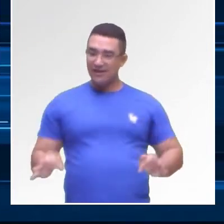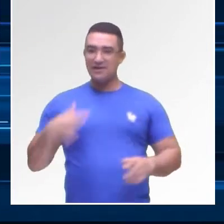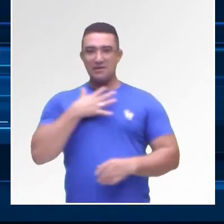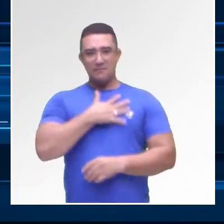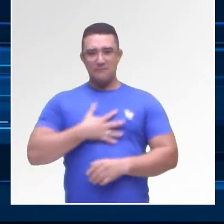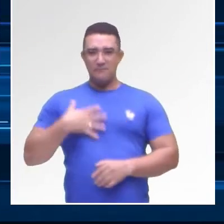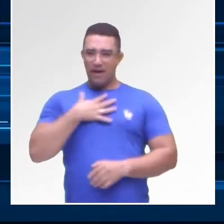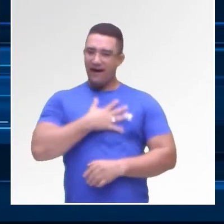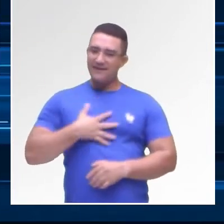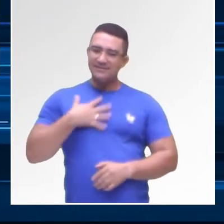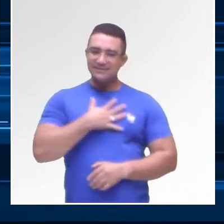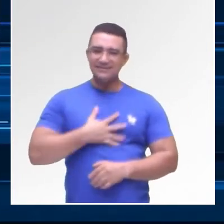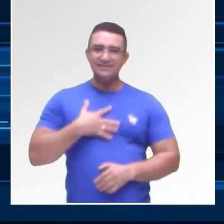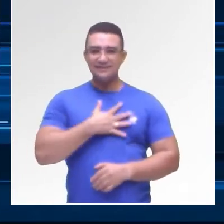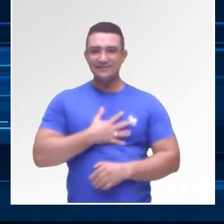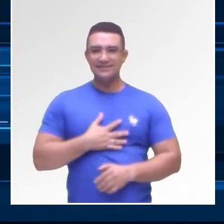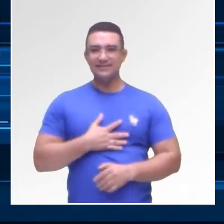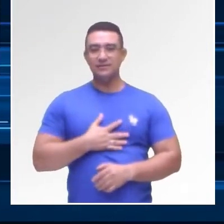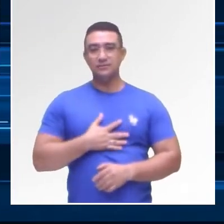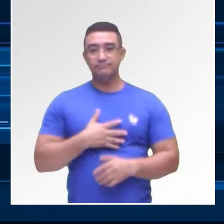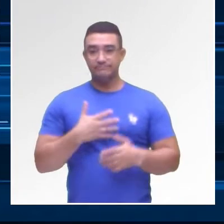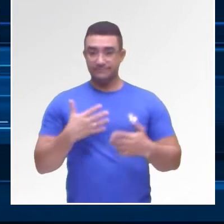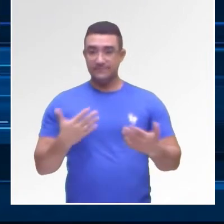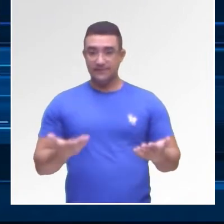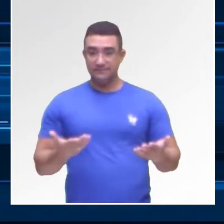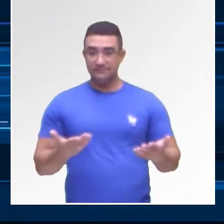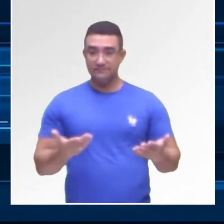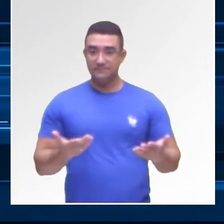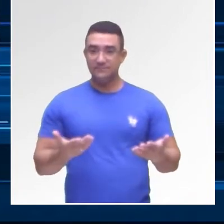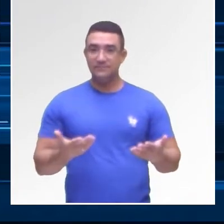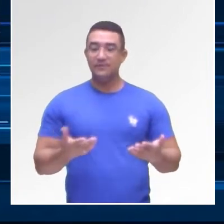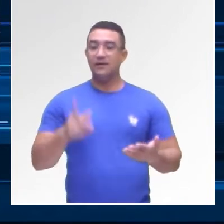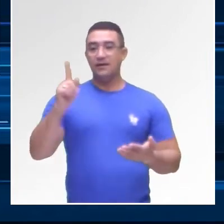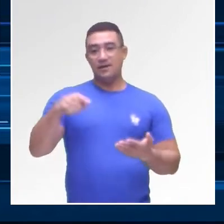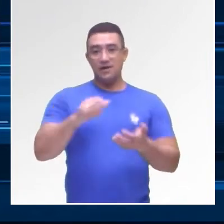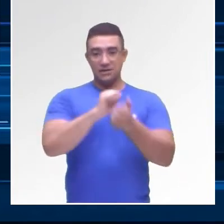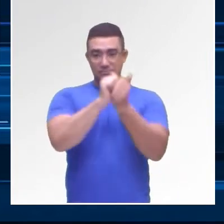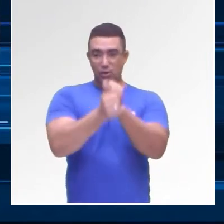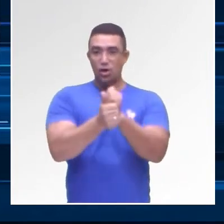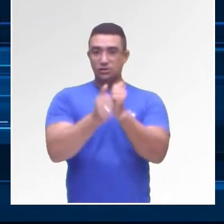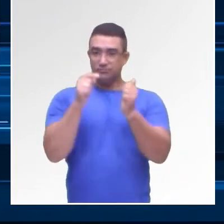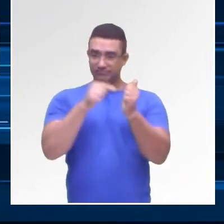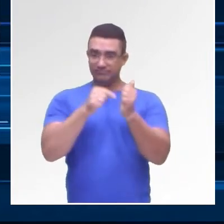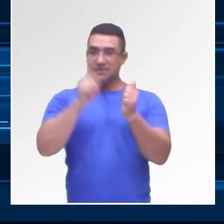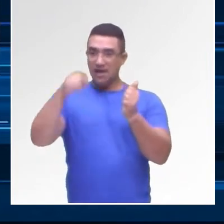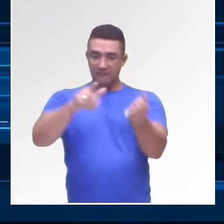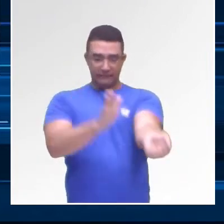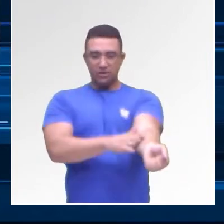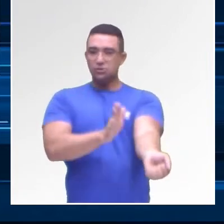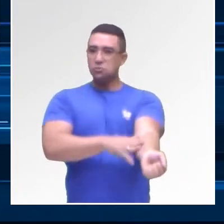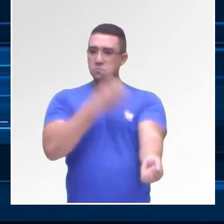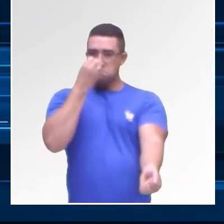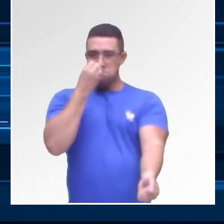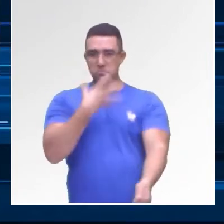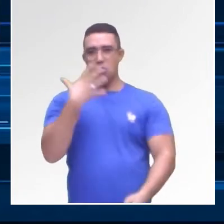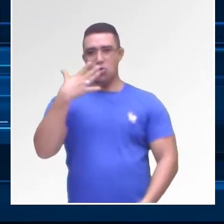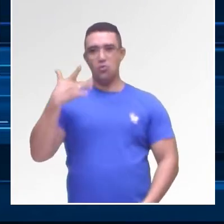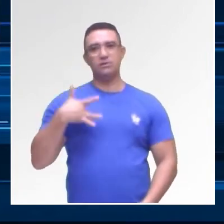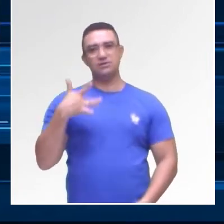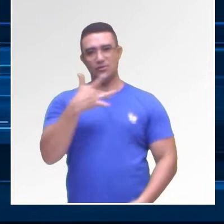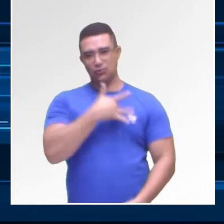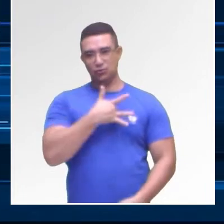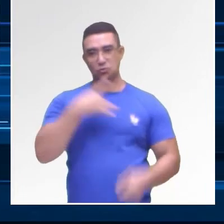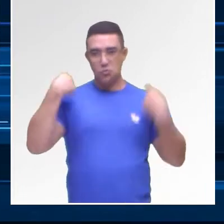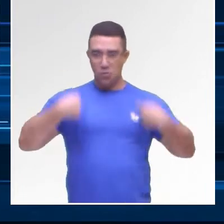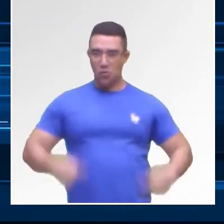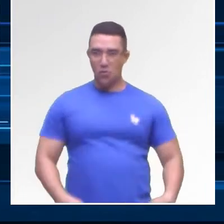nocivos que outras formas de vício têm, né? Então esse é o único vício que é bom para a gente, né?